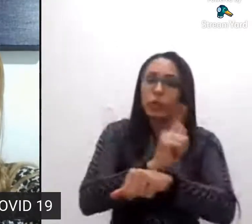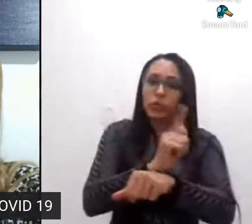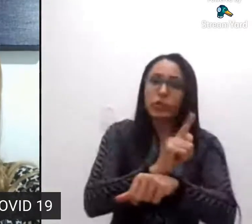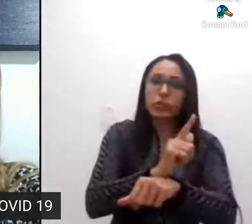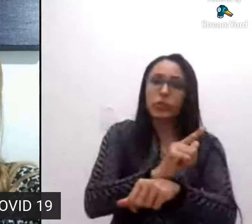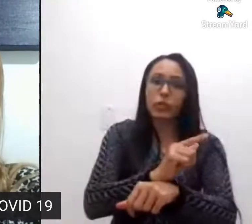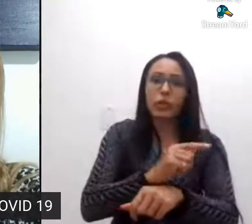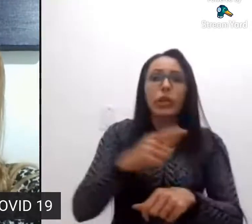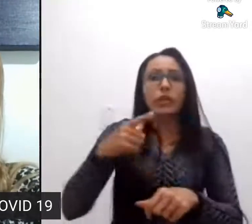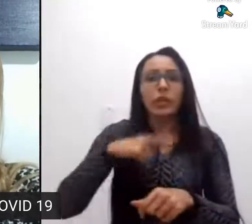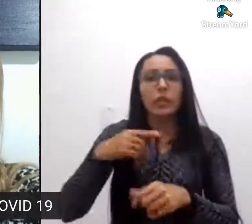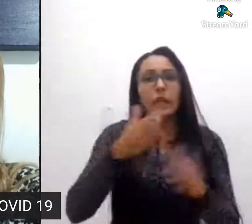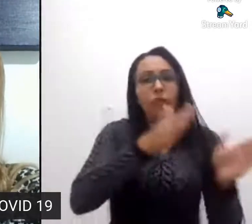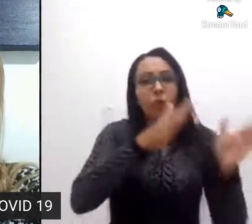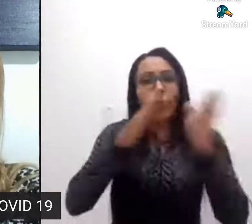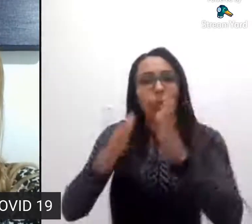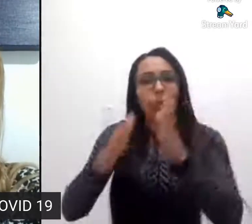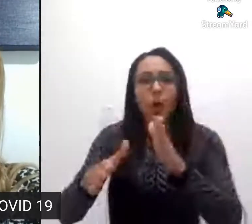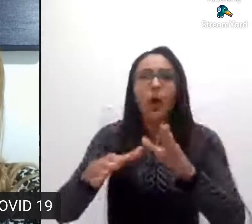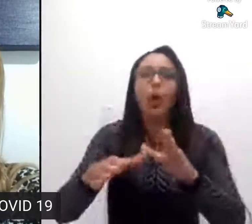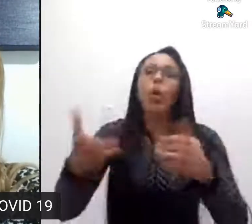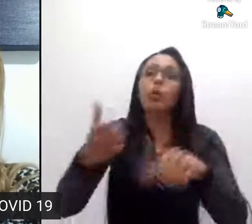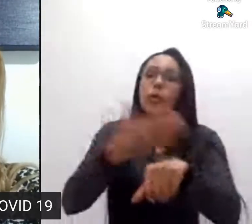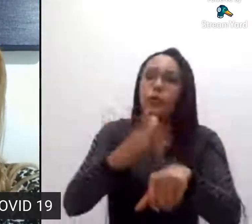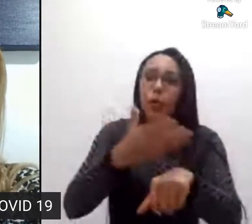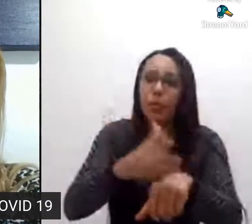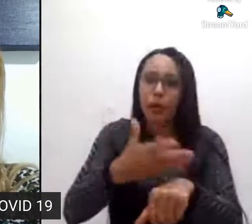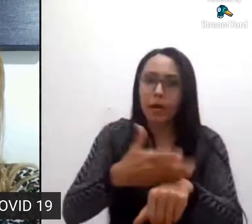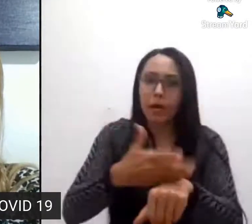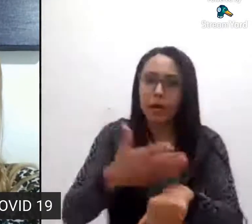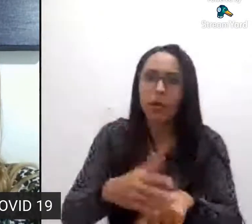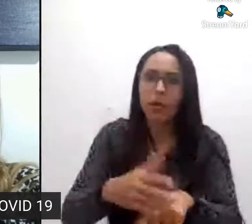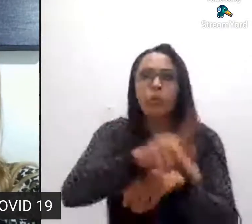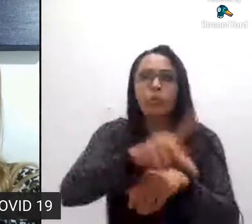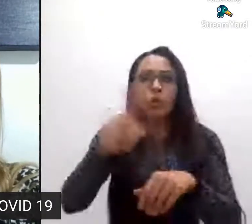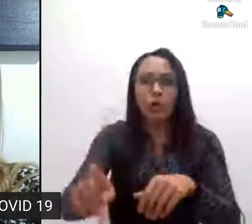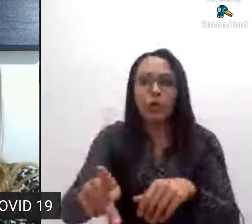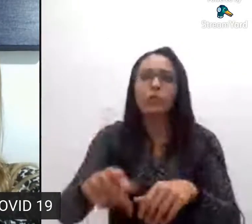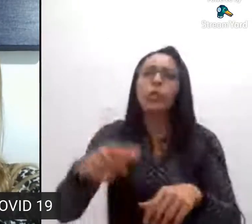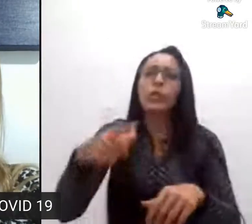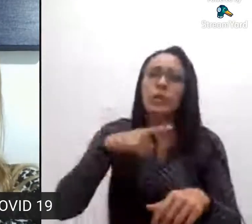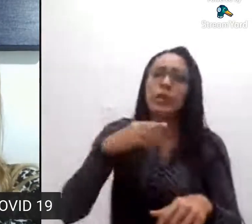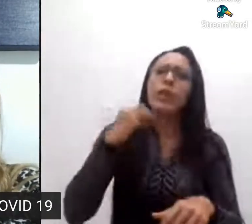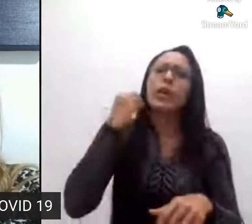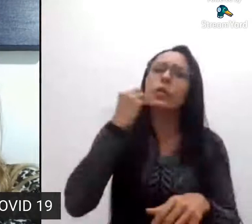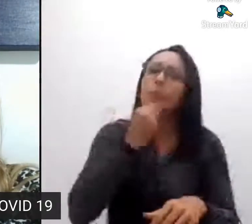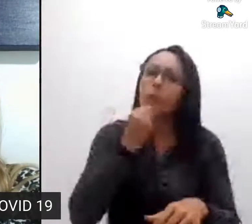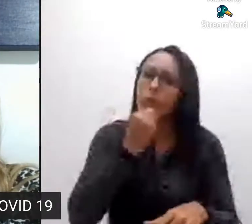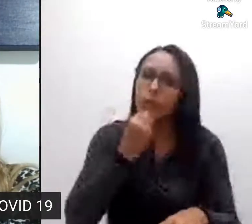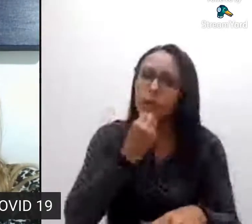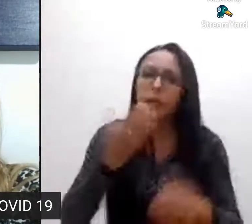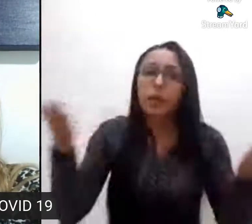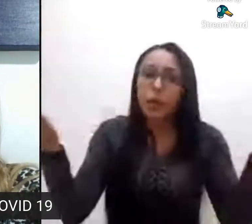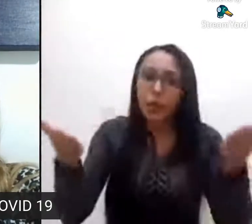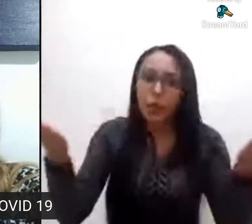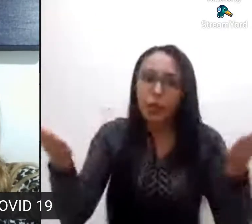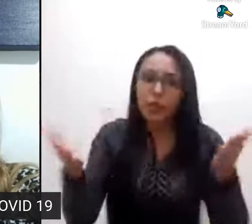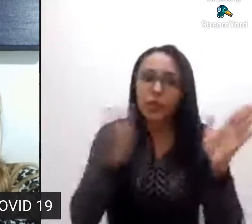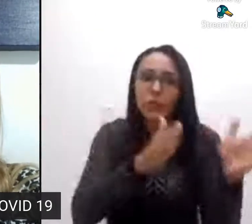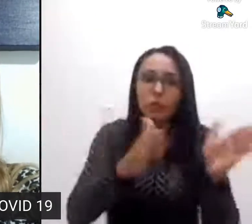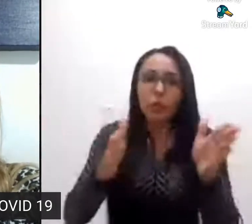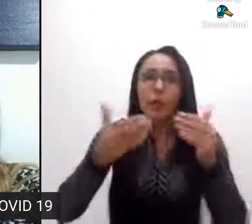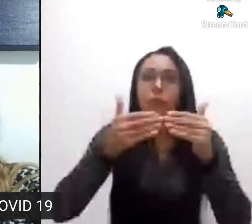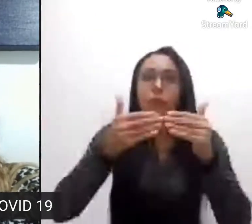outra formação, pelos professores que também tiveram essa oportunidade, e hoje a gente fez esse momento aberto,